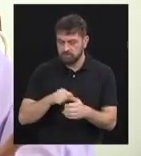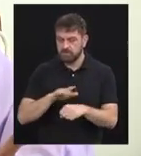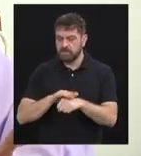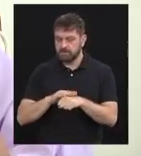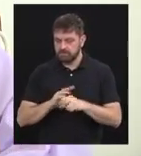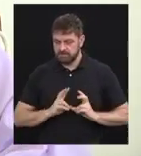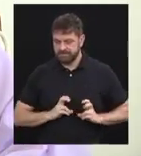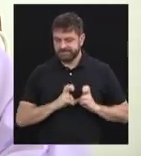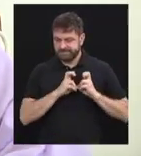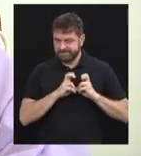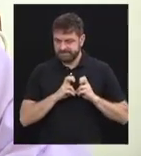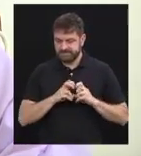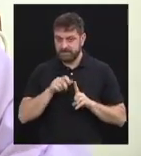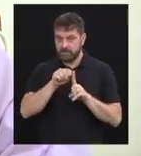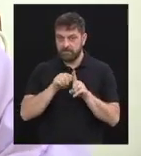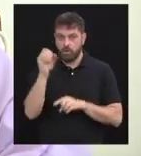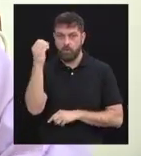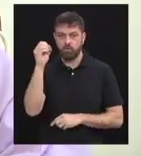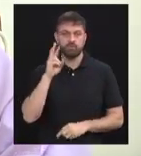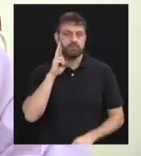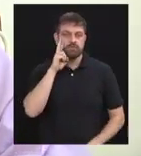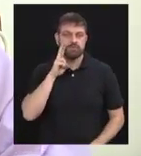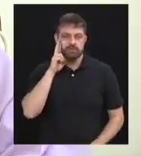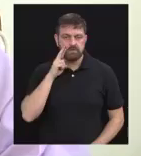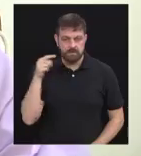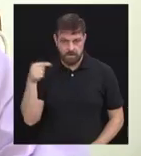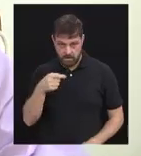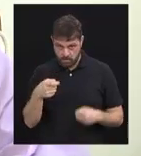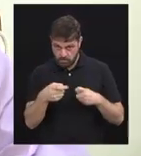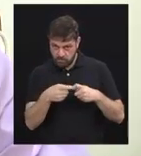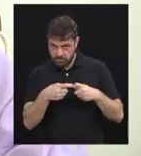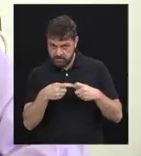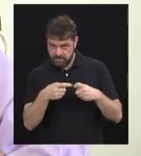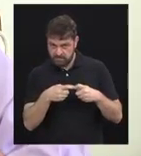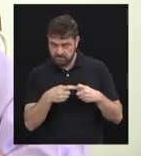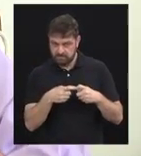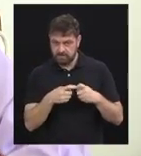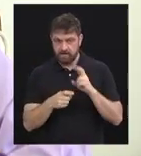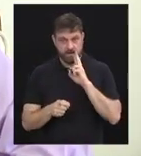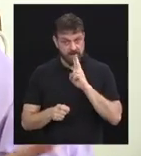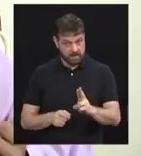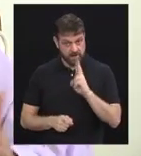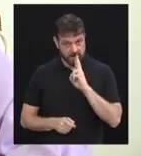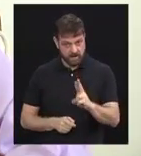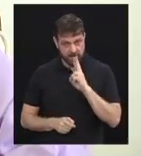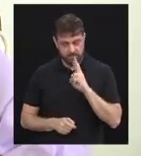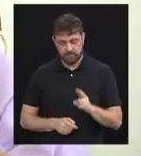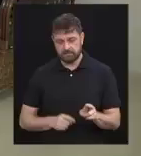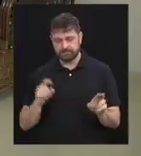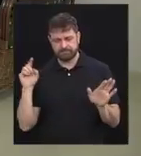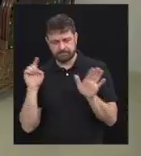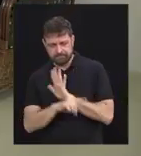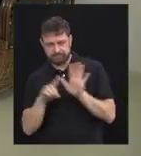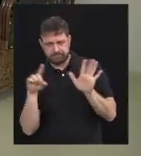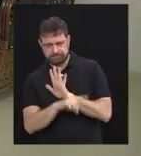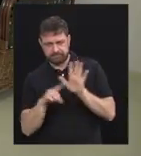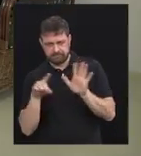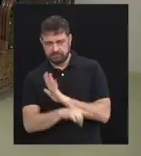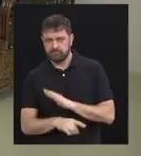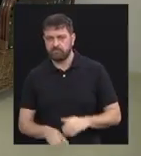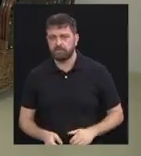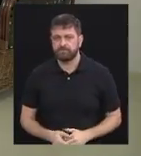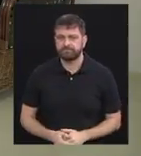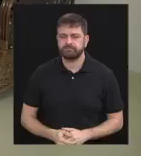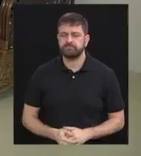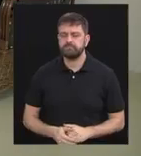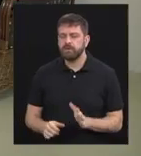Outubro Rosa. E agora, olha só, o Dr. Fernando Medina vai responder várias perguntas que nós recebemos aqui.